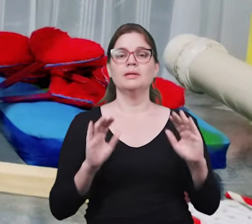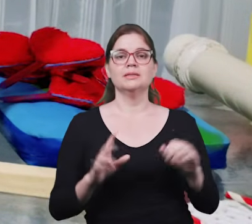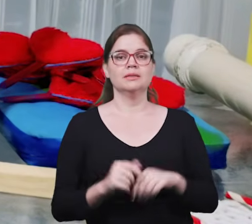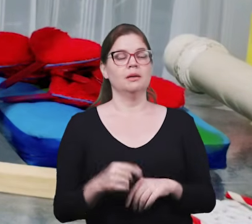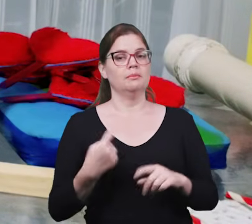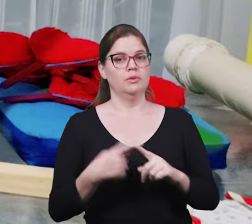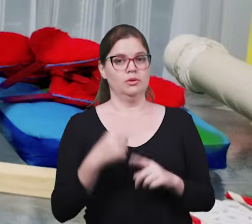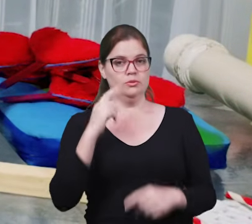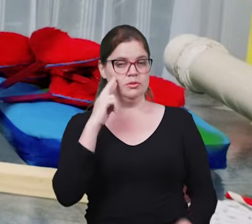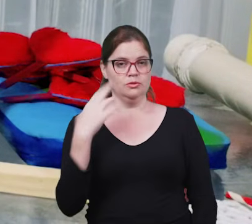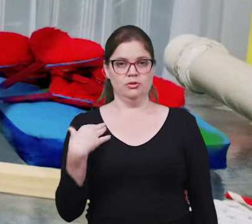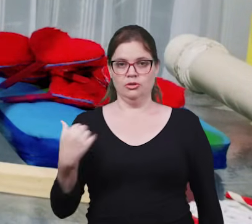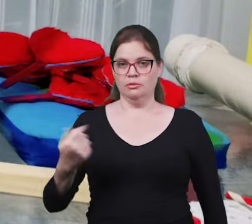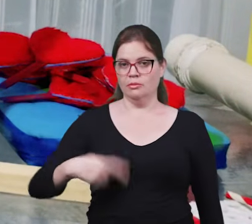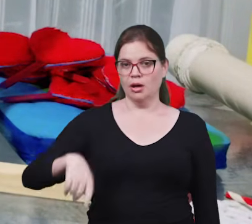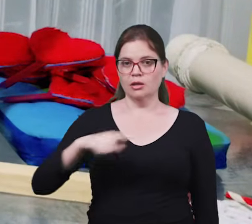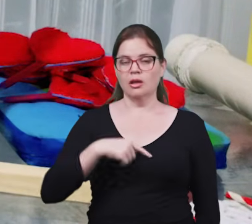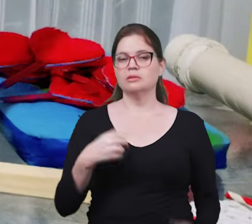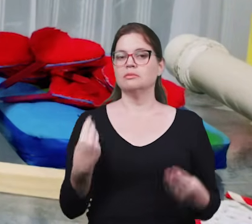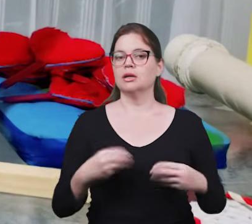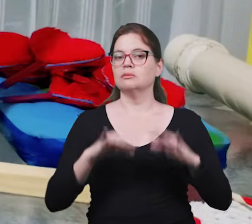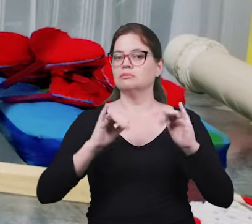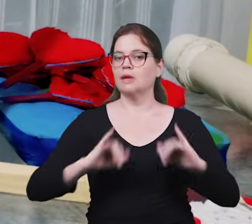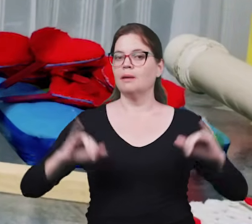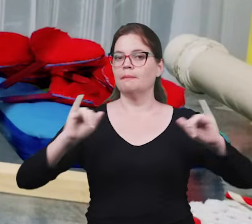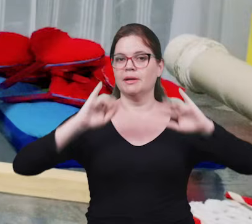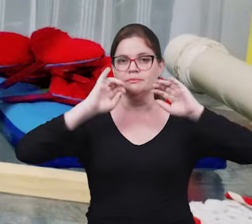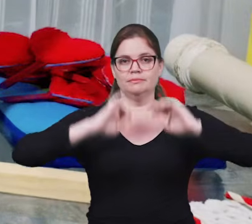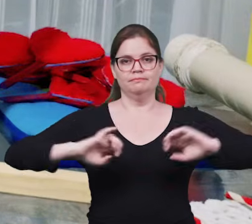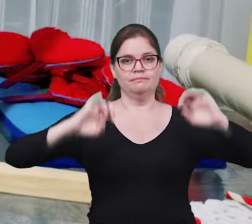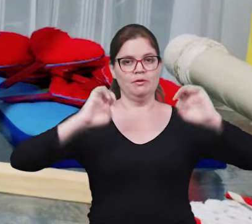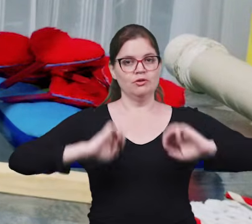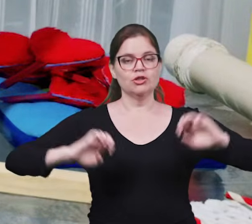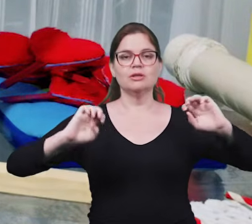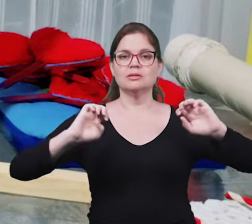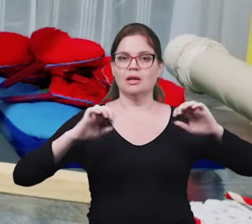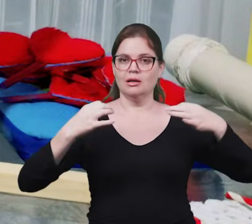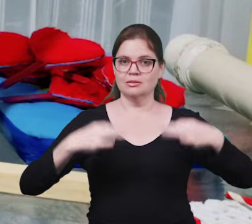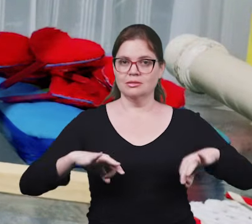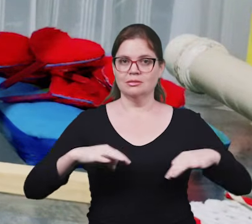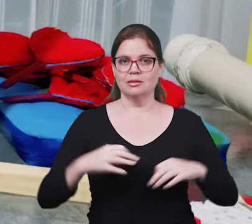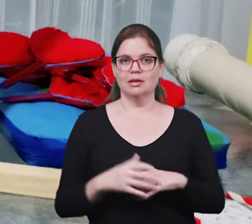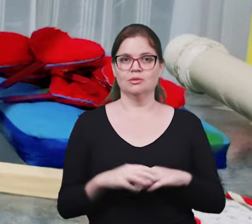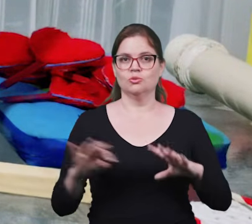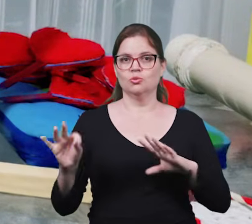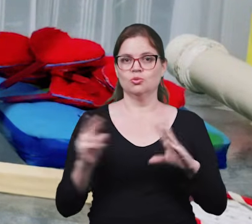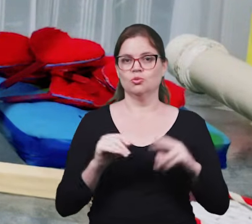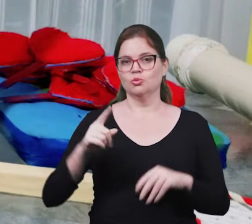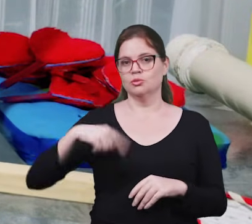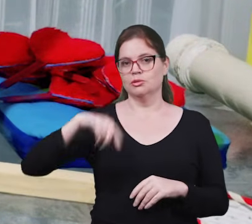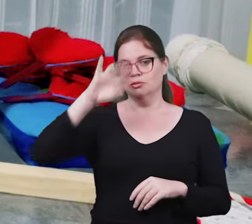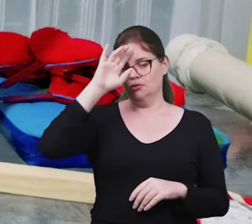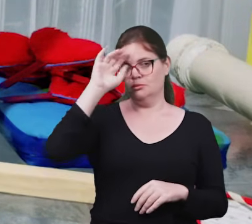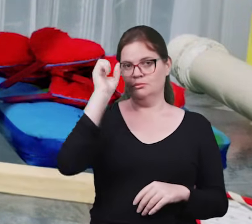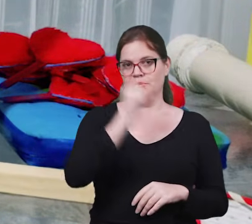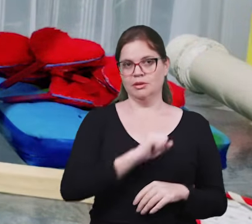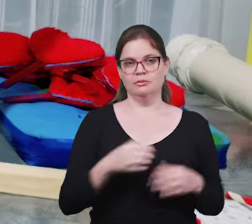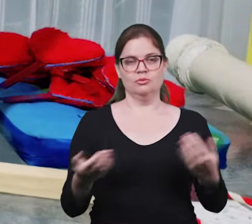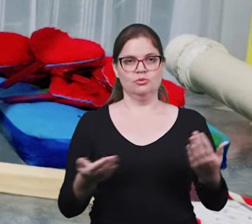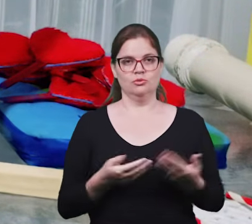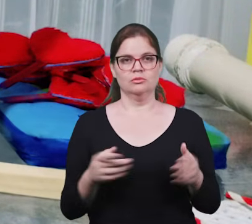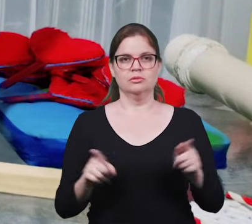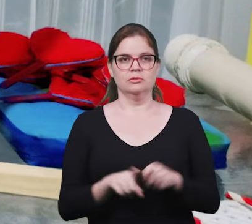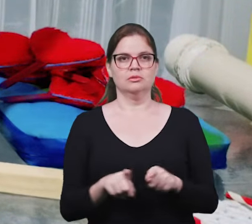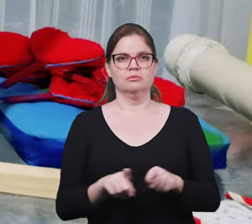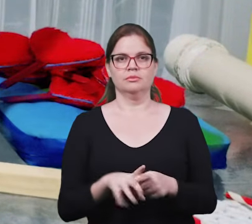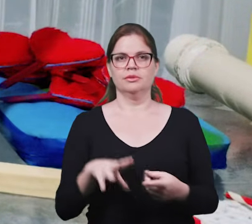para levar o Evangelho, para poder evangelizar. Tudo que nós aprendemos aqui, tudo que nós